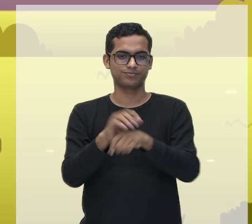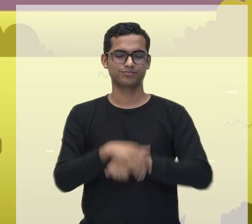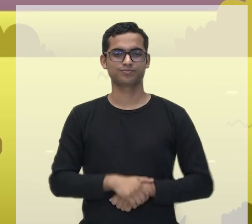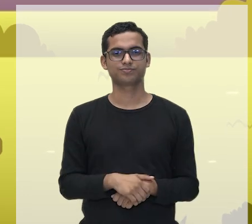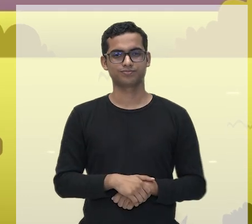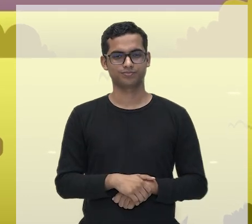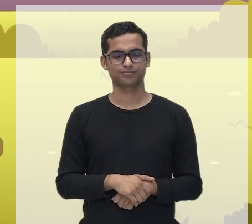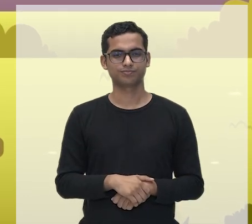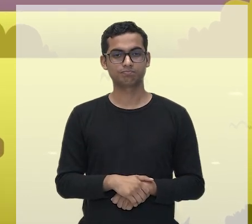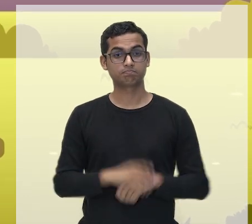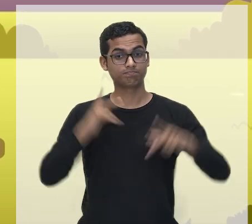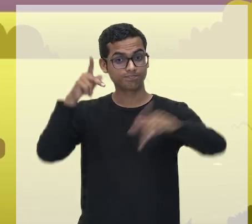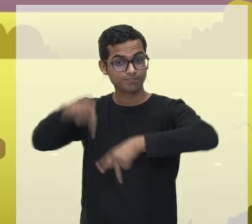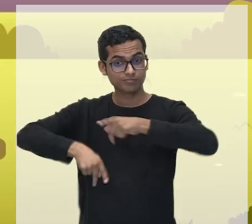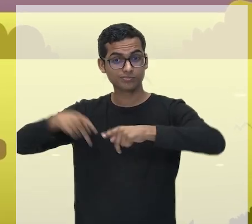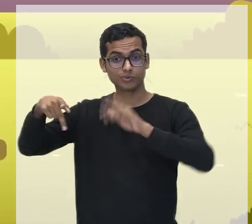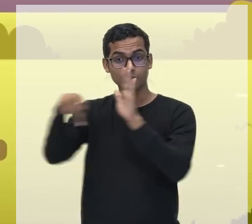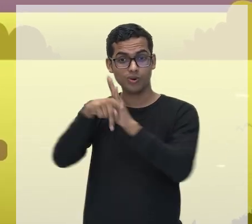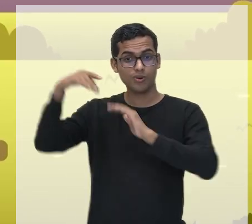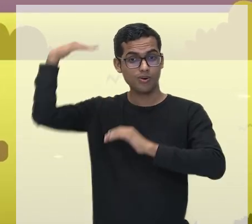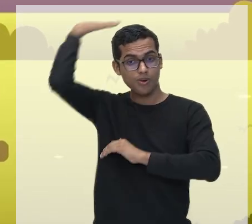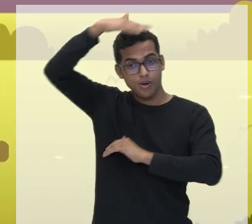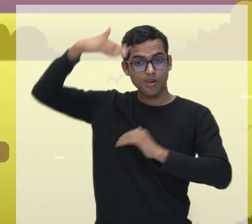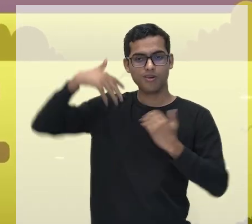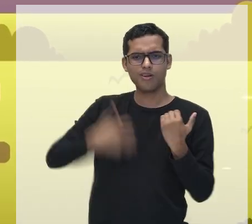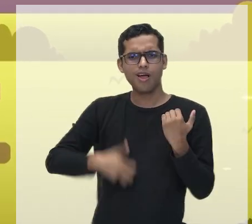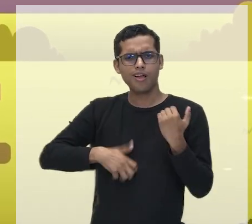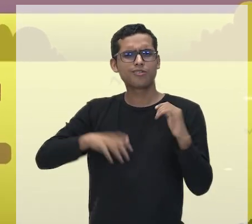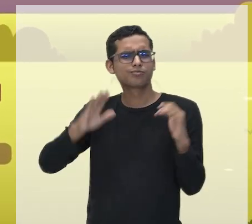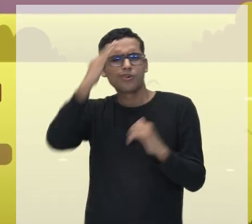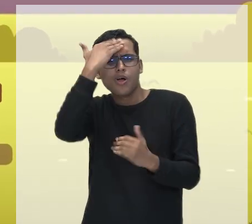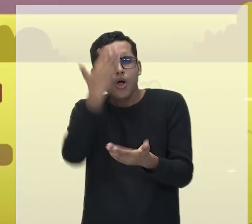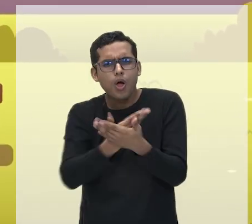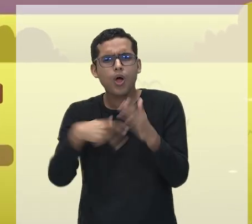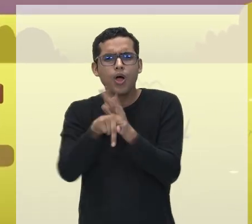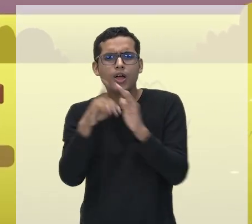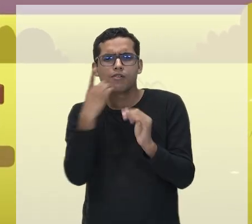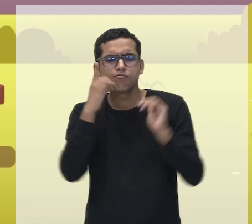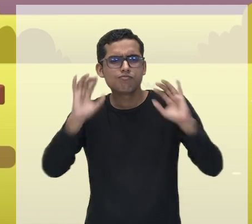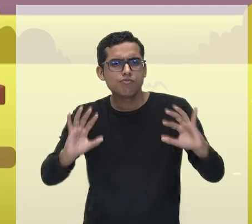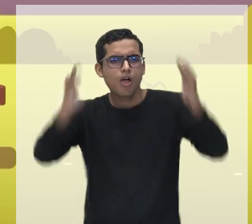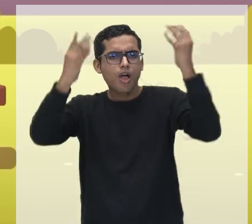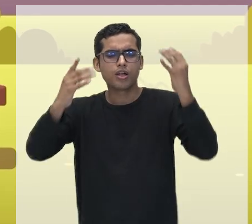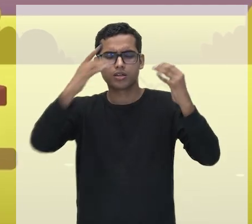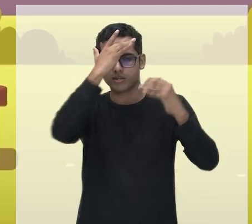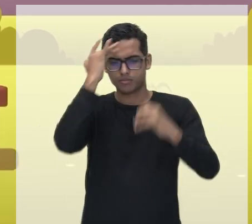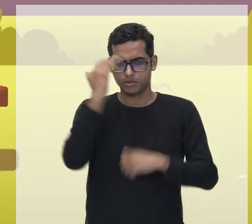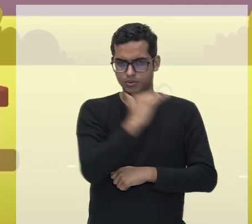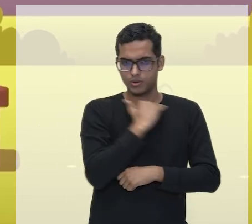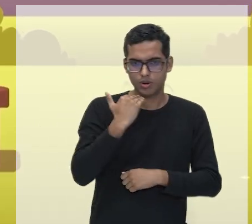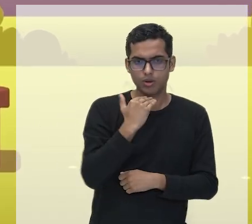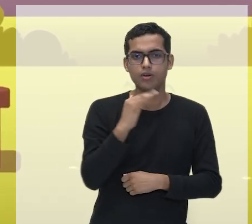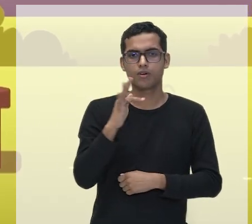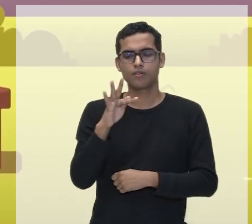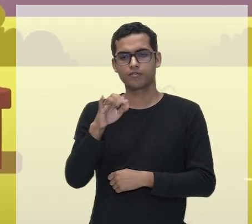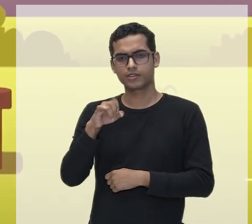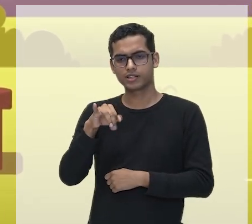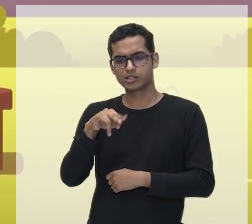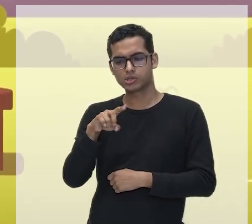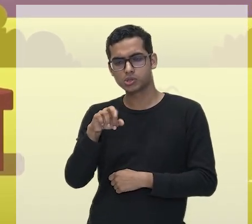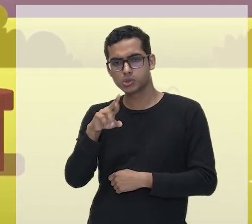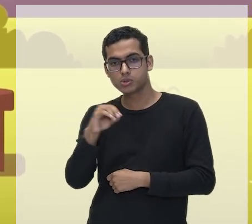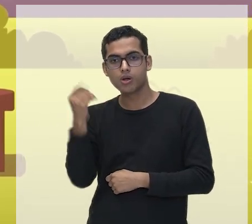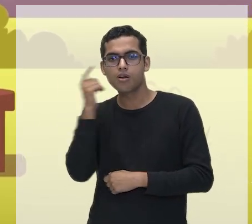Os mexicanos acreditam que, neste dia festivo, é possível se comunicar com quem já está no mundo